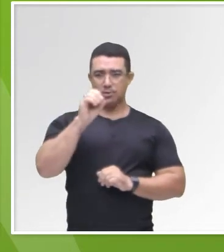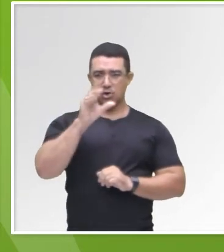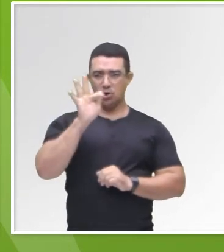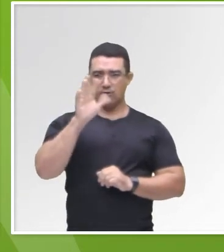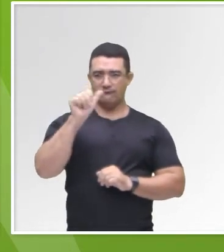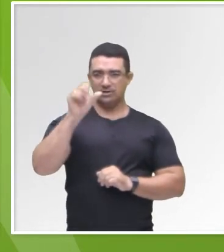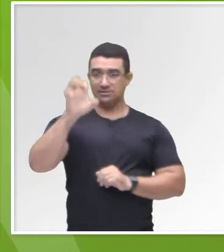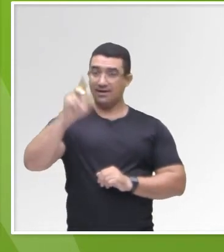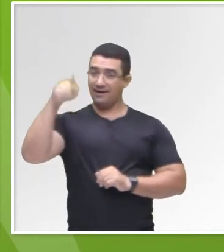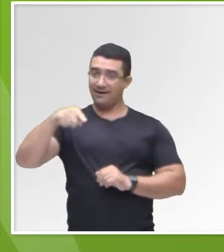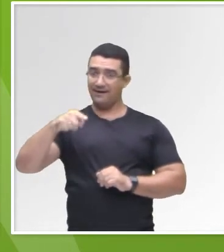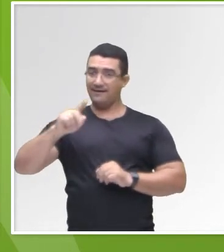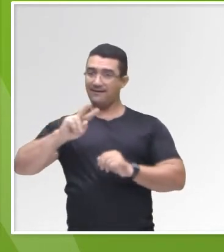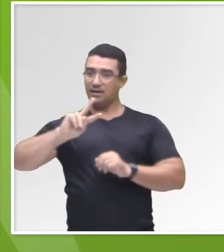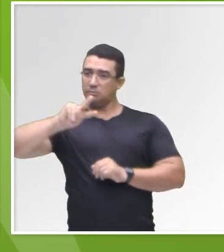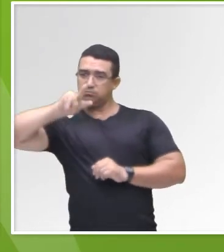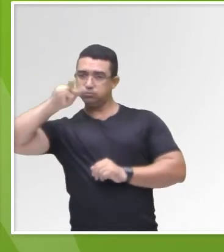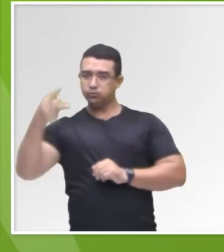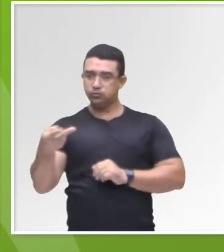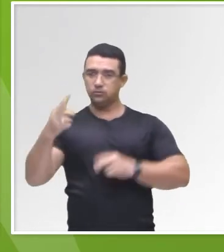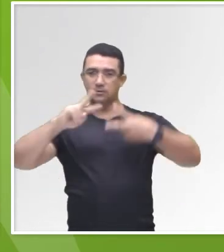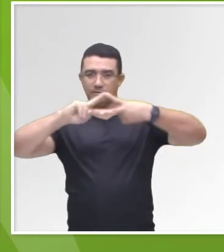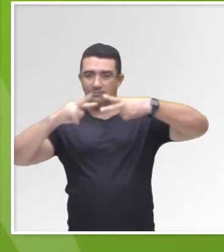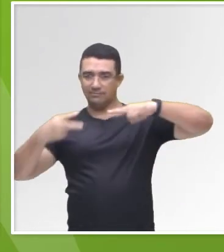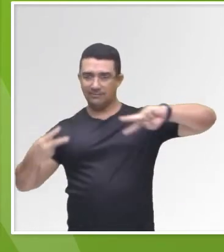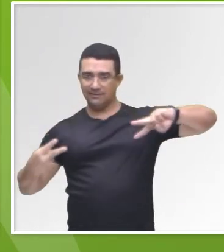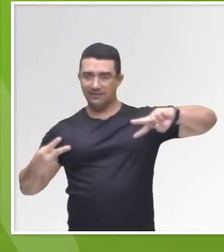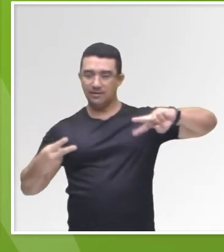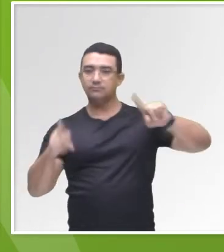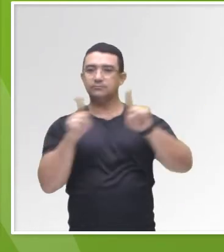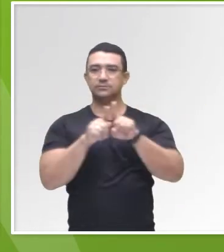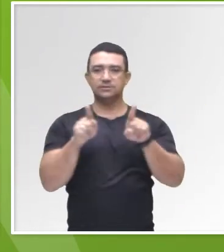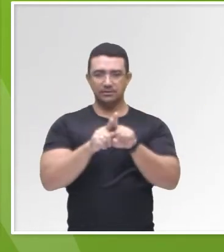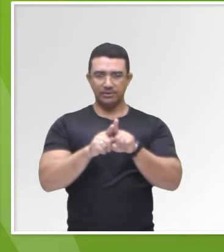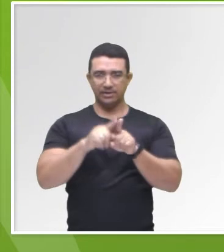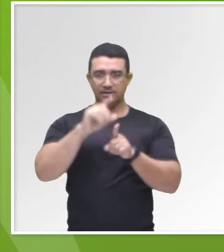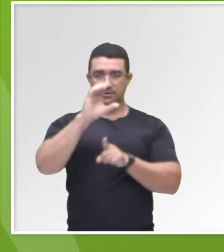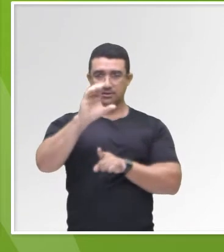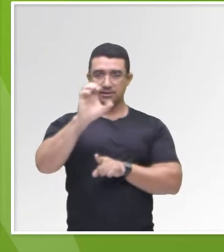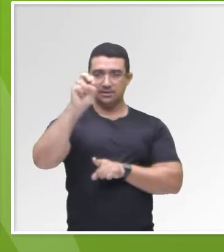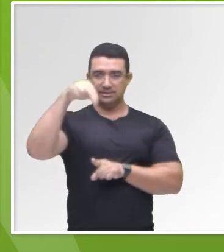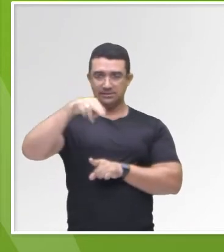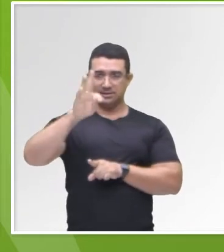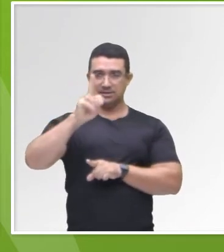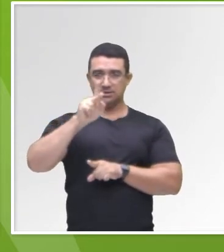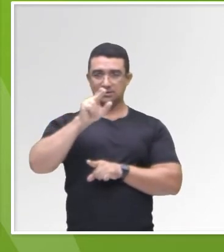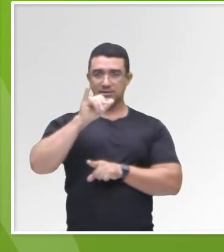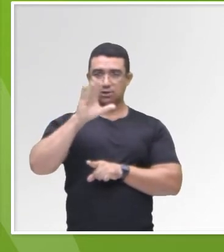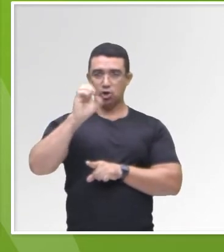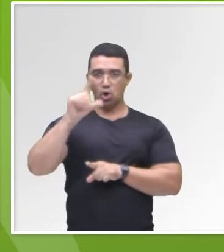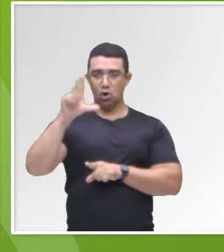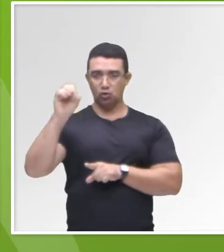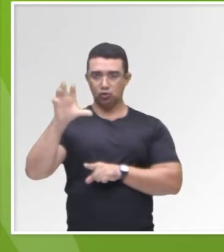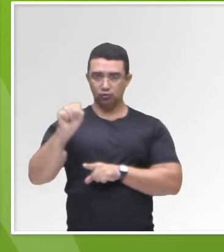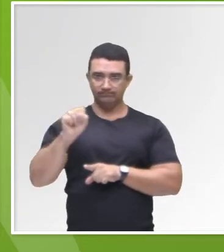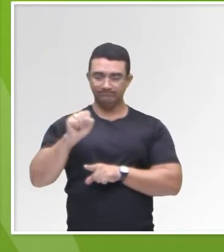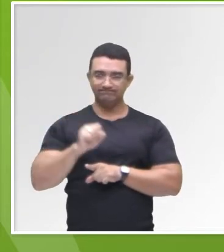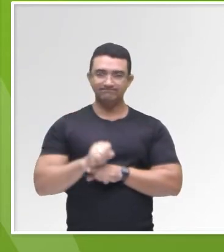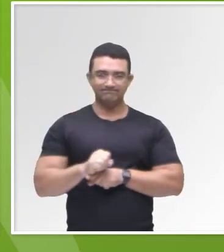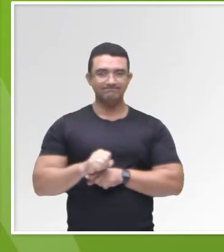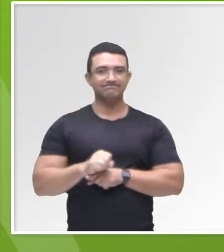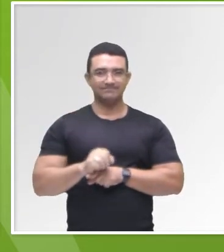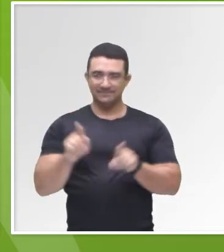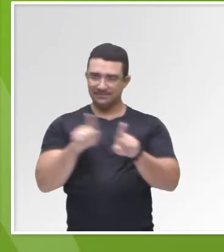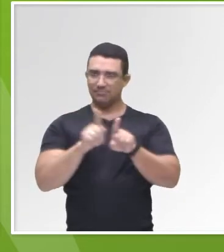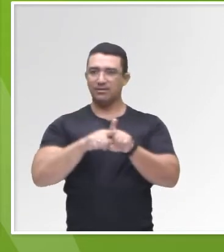do DNA e também dos centríolos. Lembra dessa organela que nós estudamos na unidade anterior? Elas são bem importantes